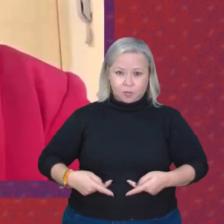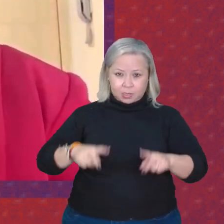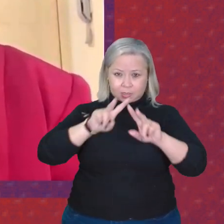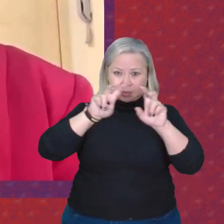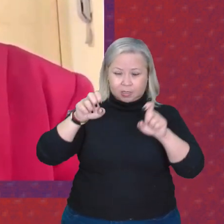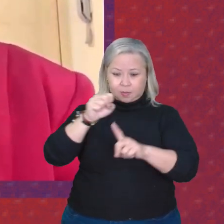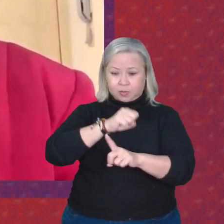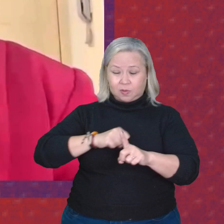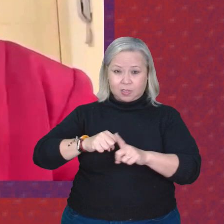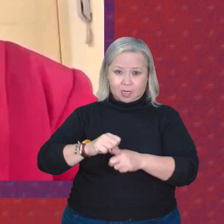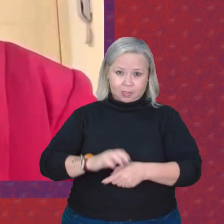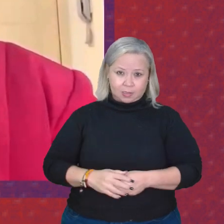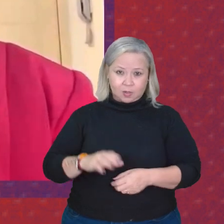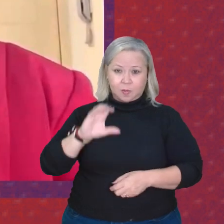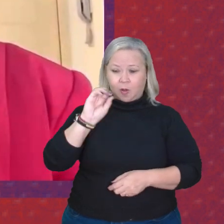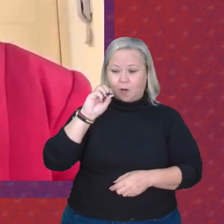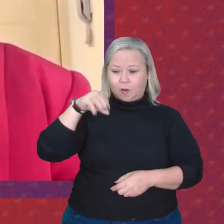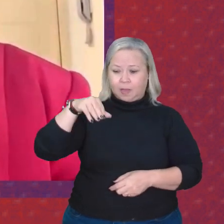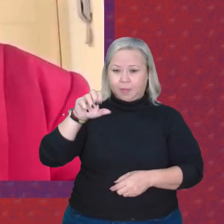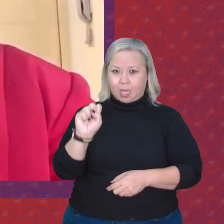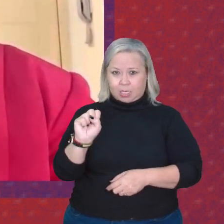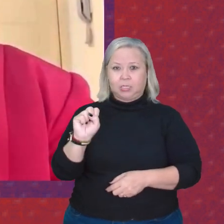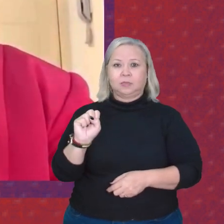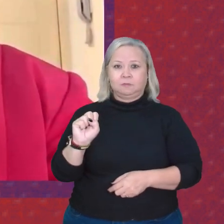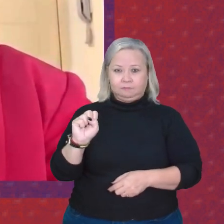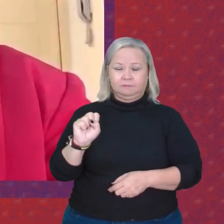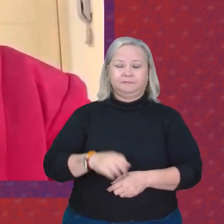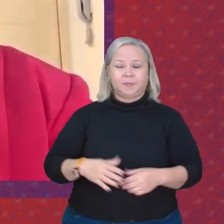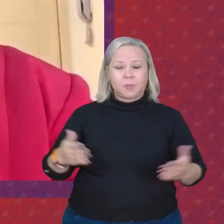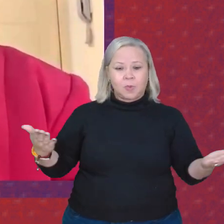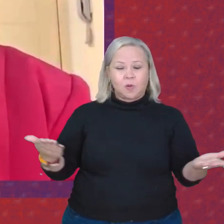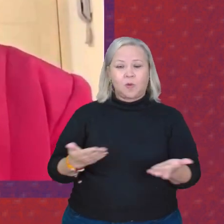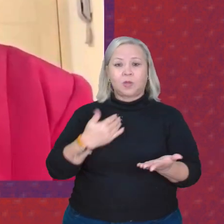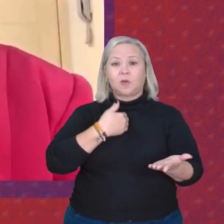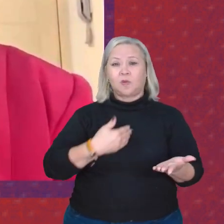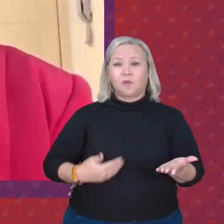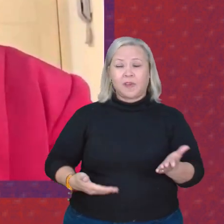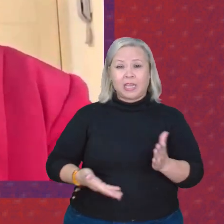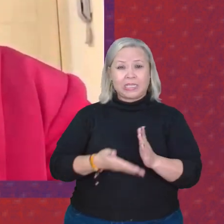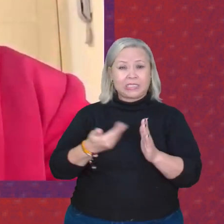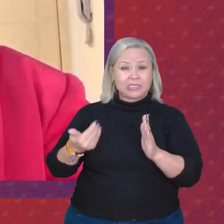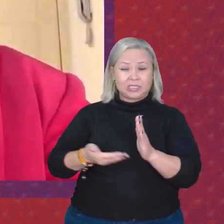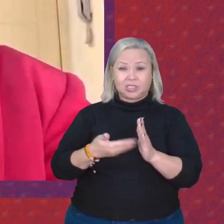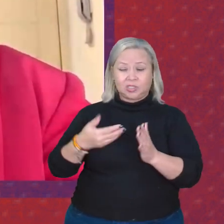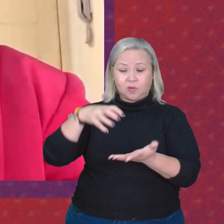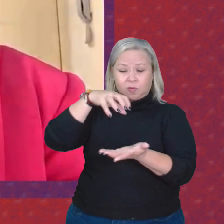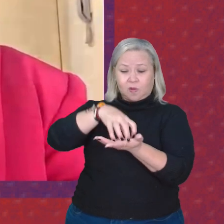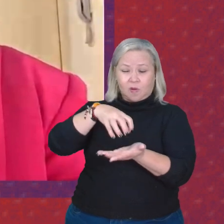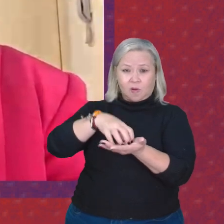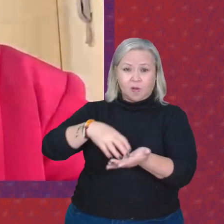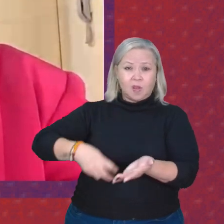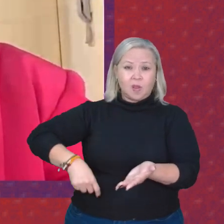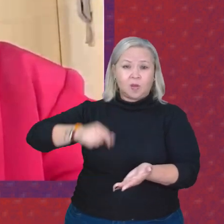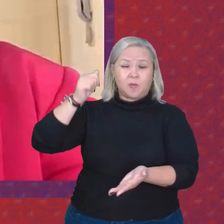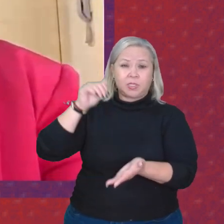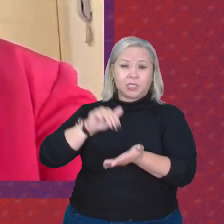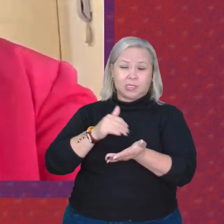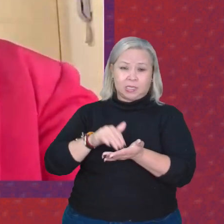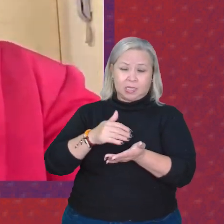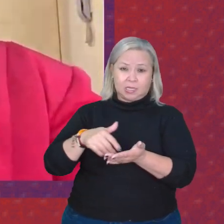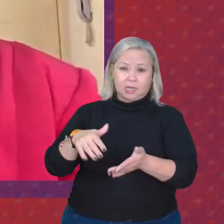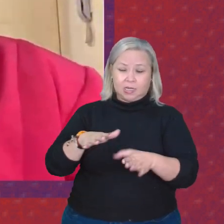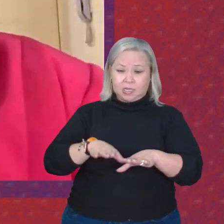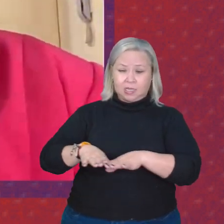Mundial da Saúde. Em paralelo a isso, o atual governo esvaziou órgãos como a antiga Secretaria de Promoção da Igualdade